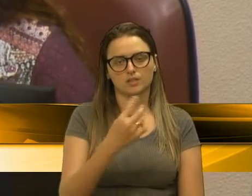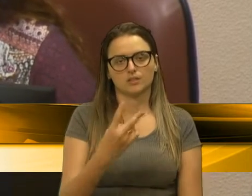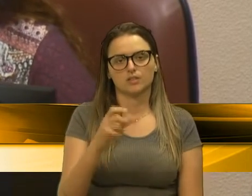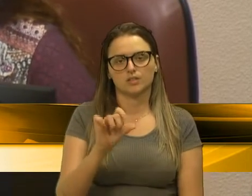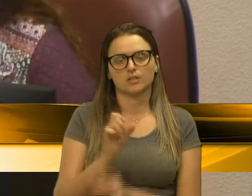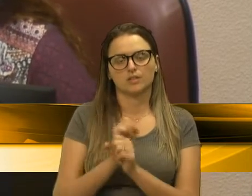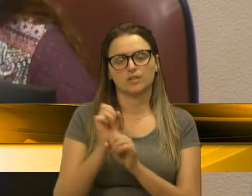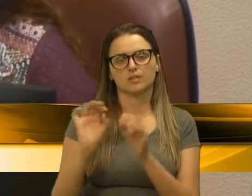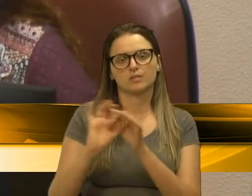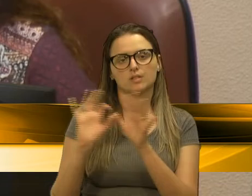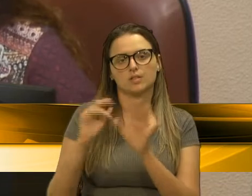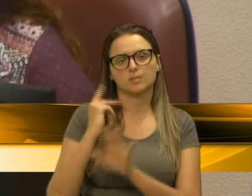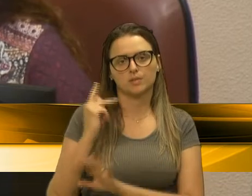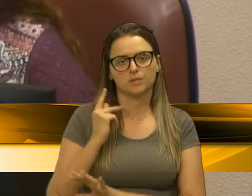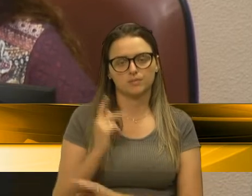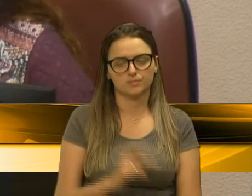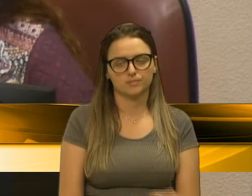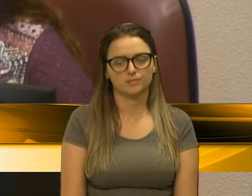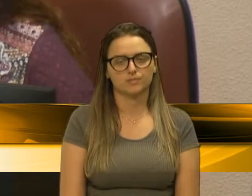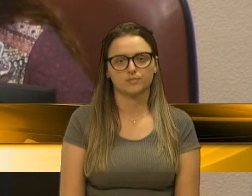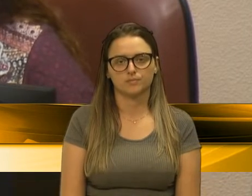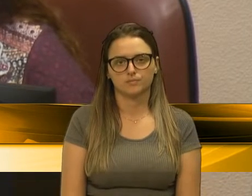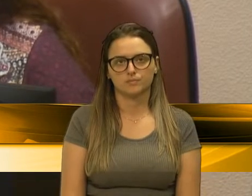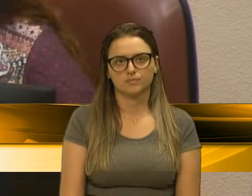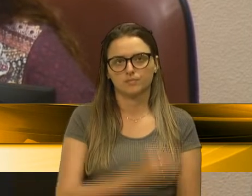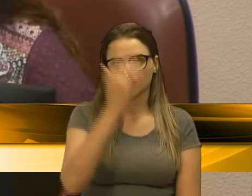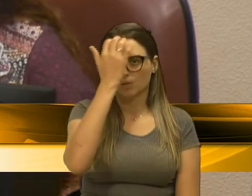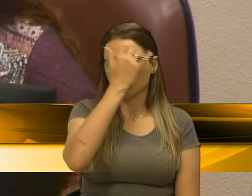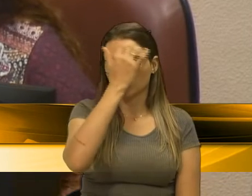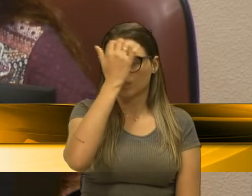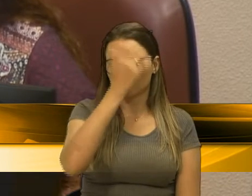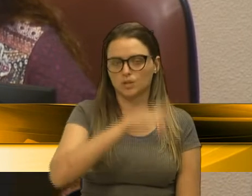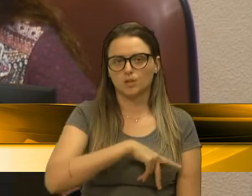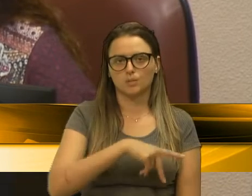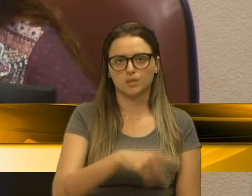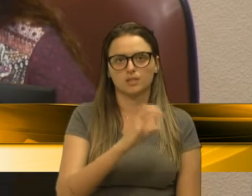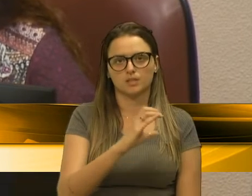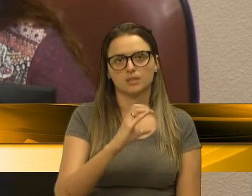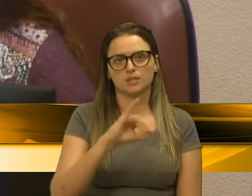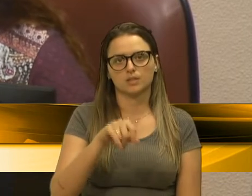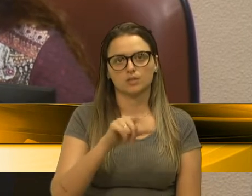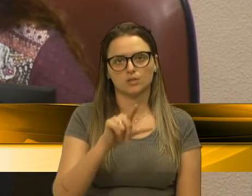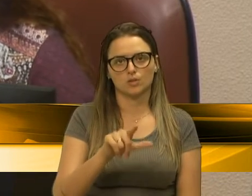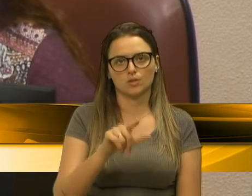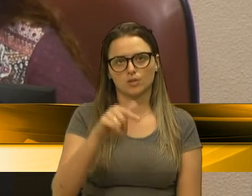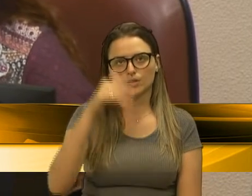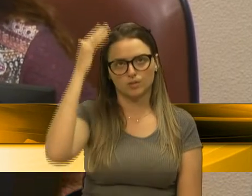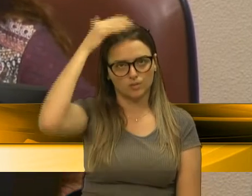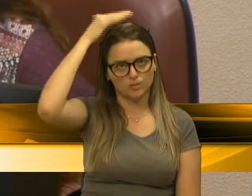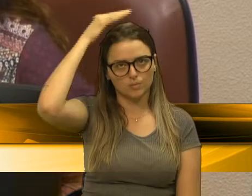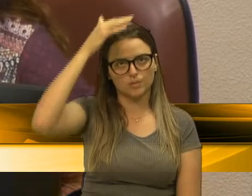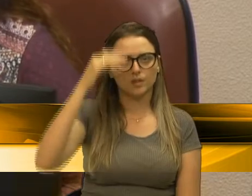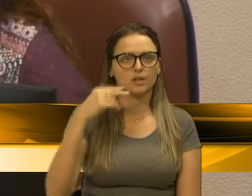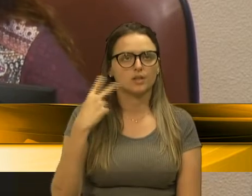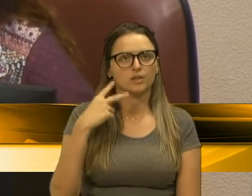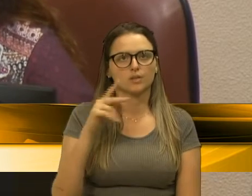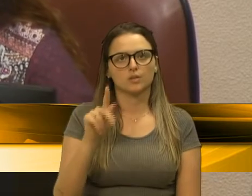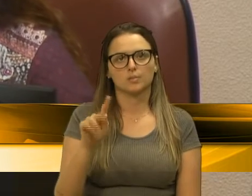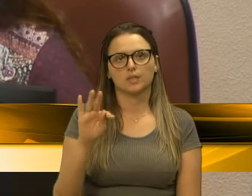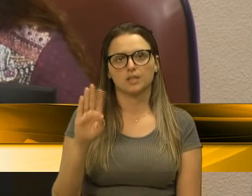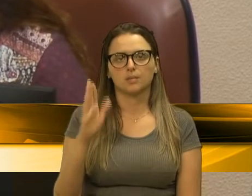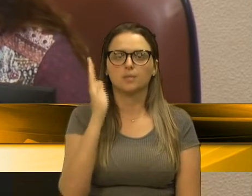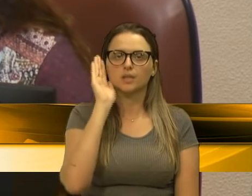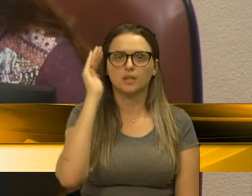129 de emancipação política. Adilode Domênico, presidente da CCJL, Alceu João Tomé, vereador do PTB,